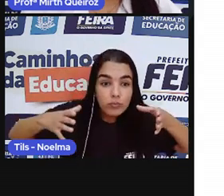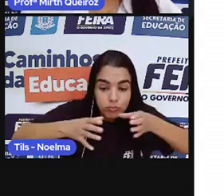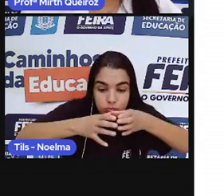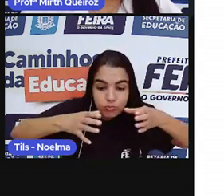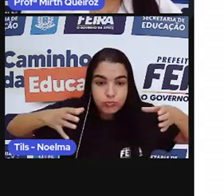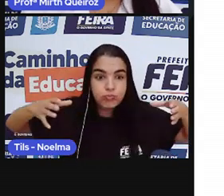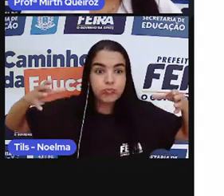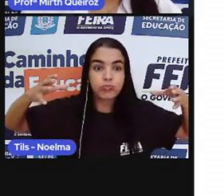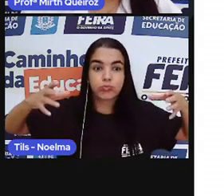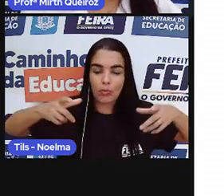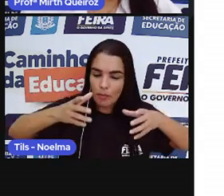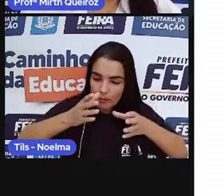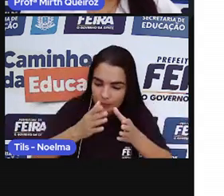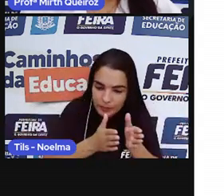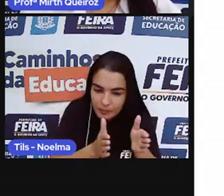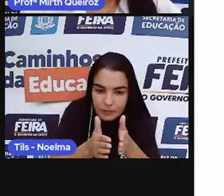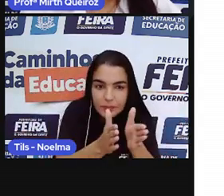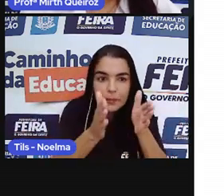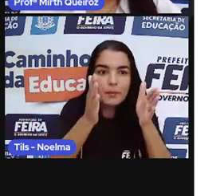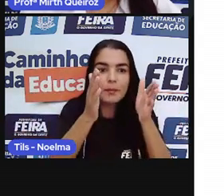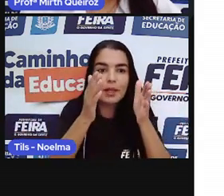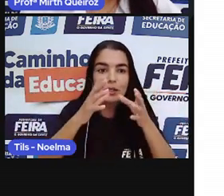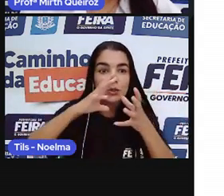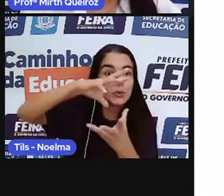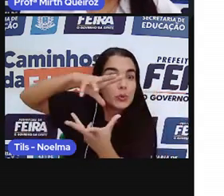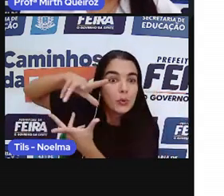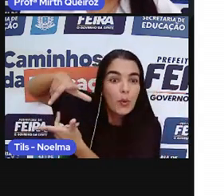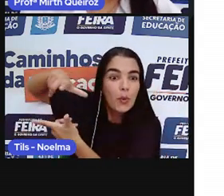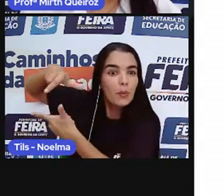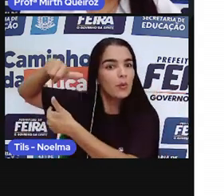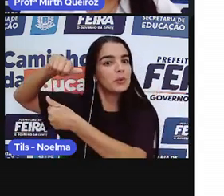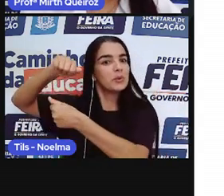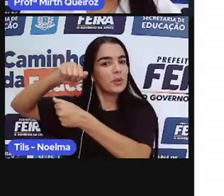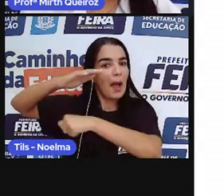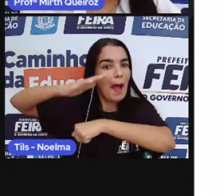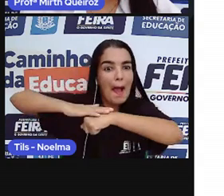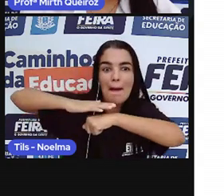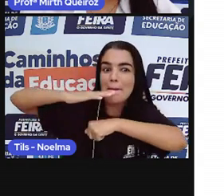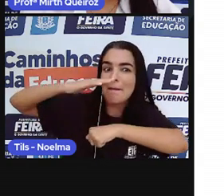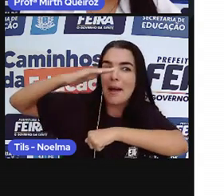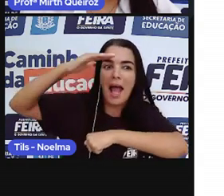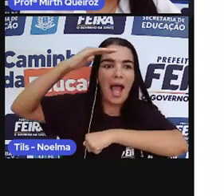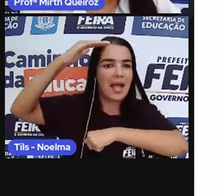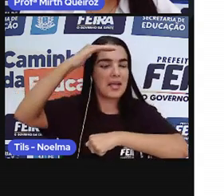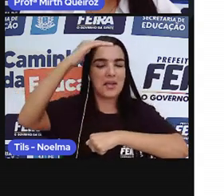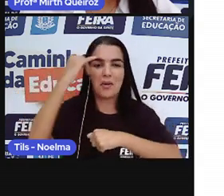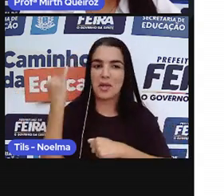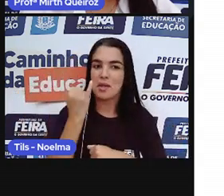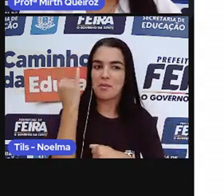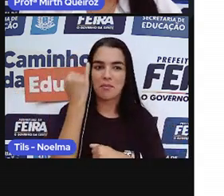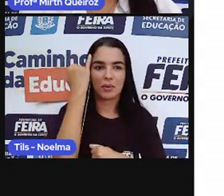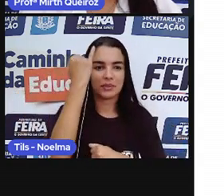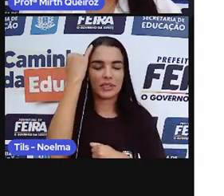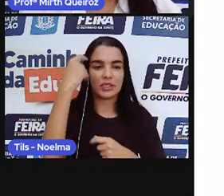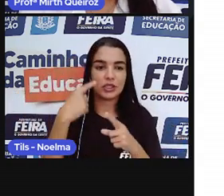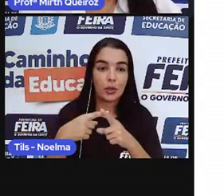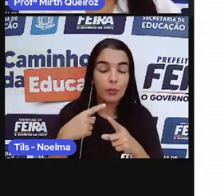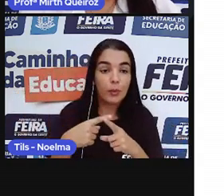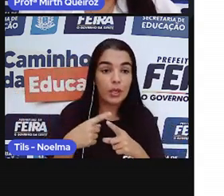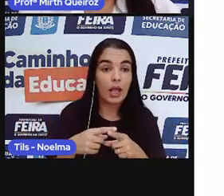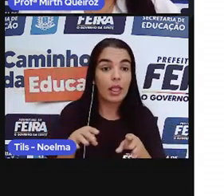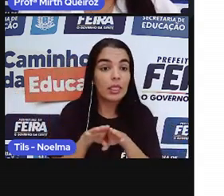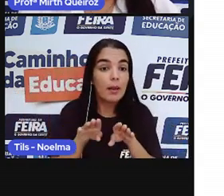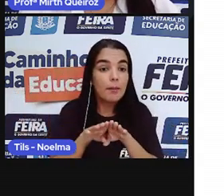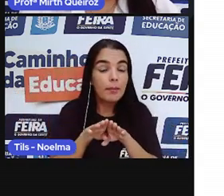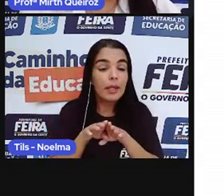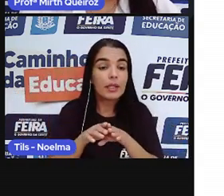a bacia e a floresta amazônica colaboram aí para a estabilidade do clima e da temperatura de todo o mundo e com